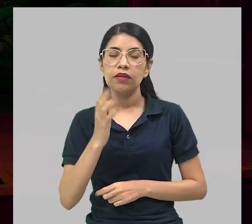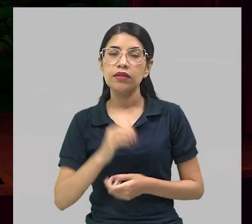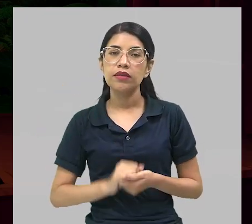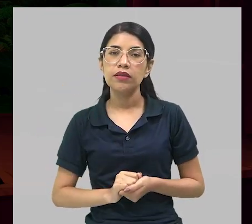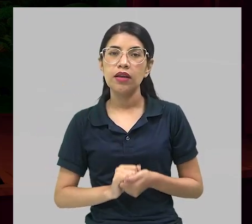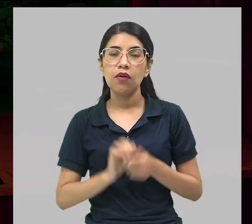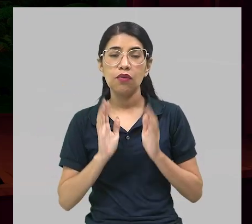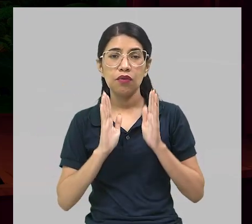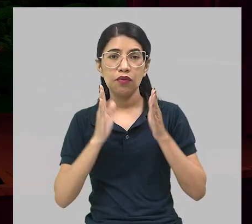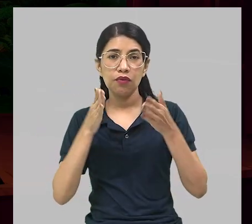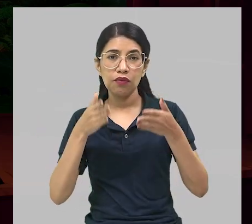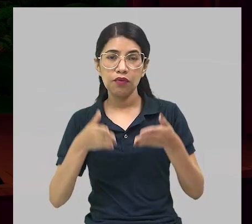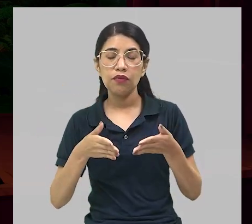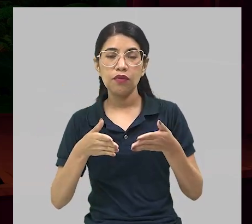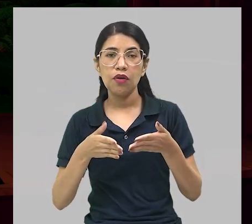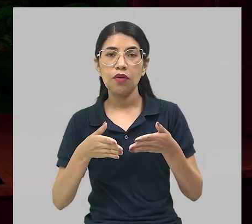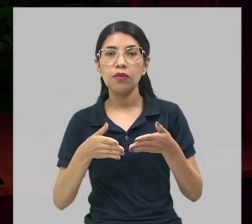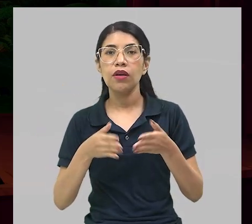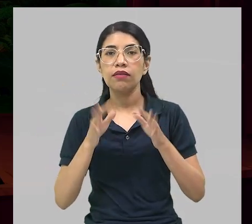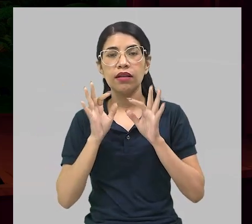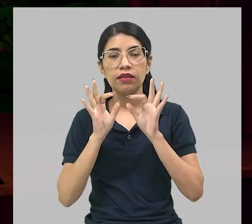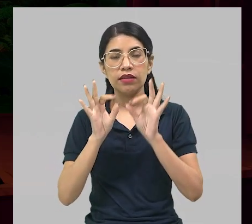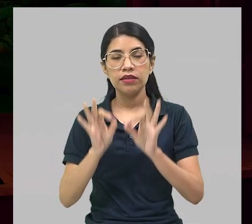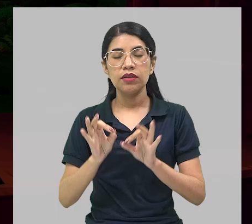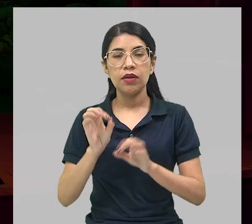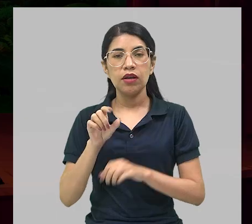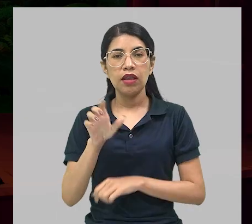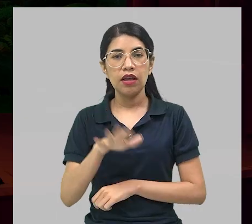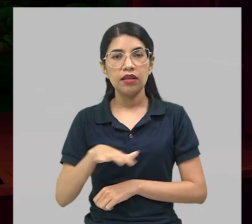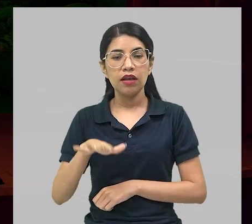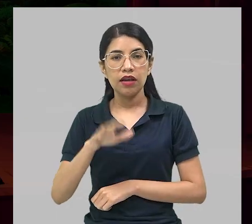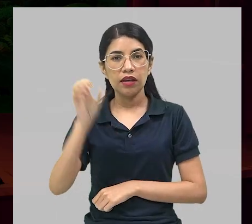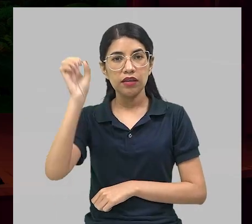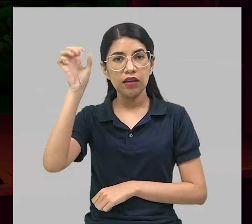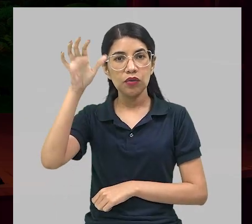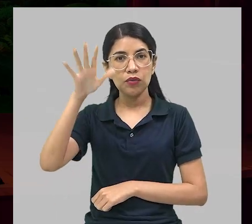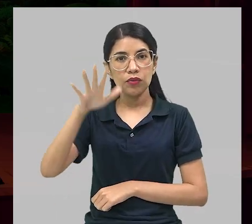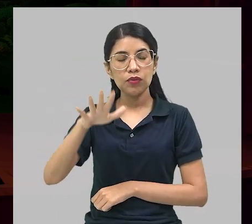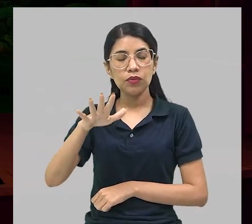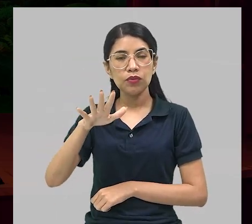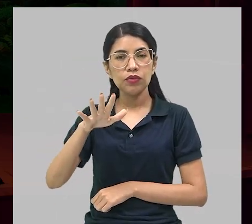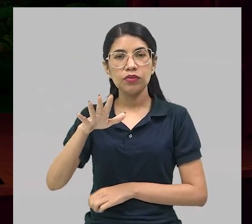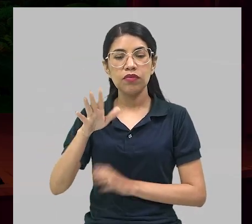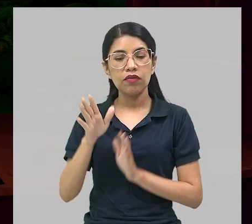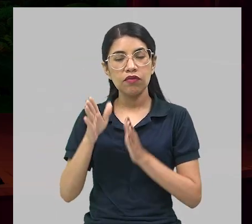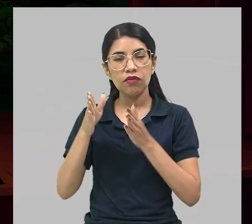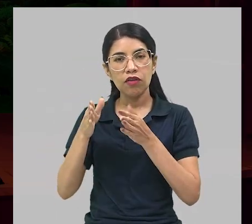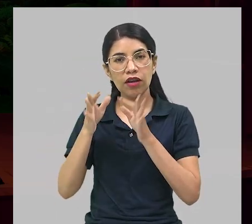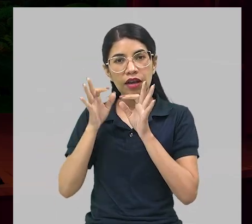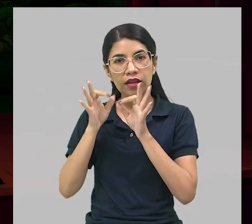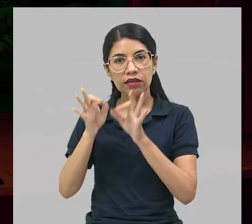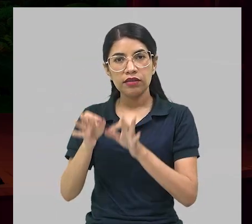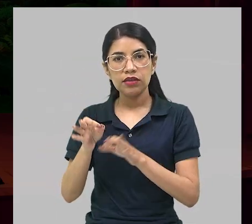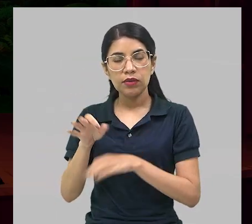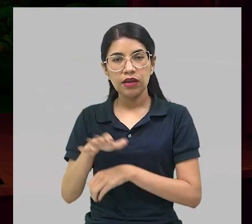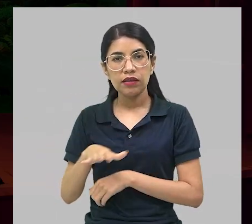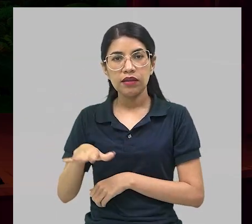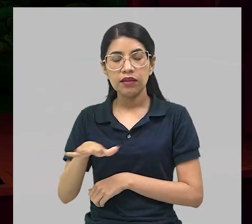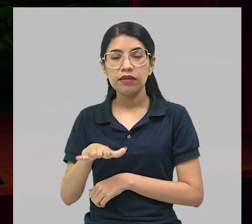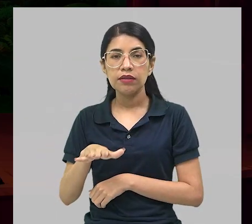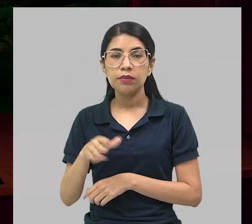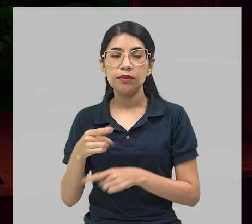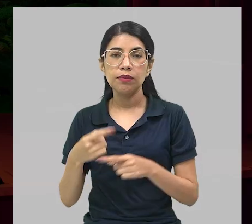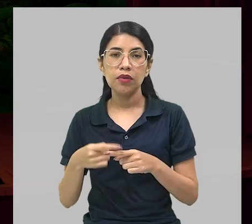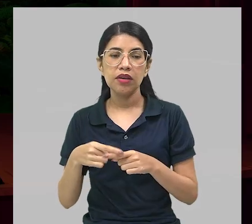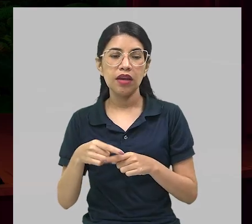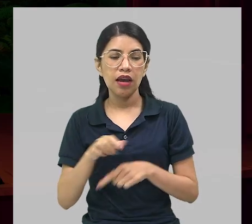nossa visão é direcionada para onde está iluminado. A gente vai olhar para onde o foco de luz direciona,